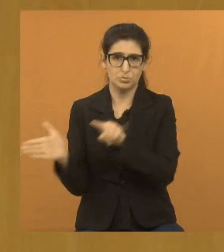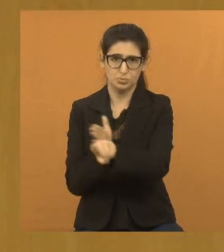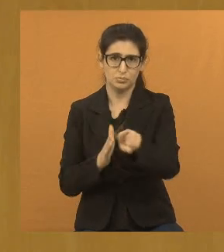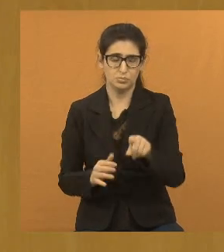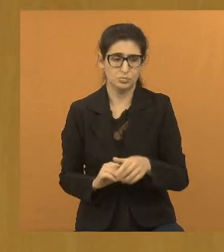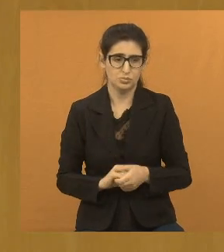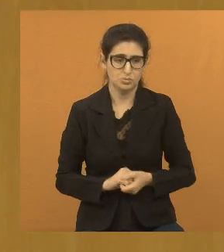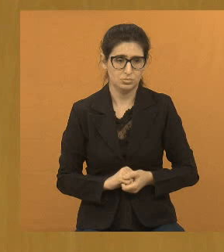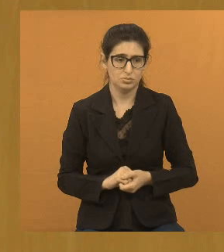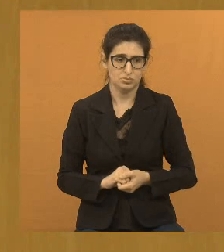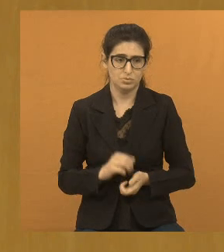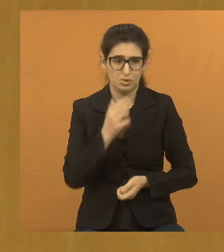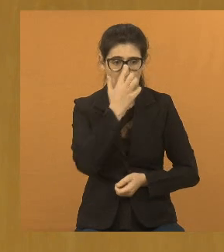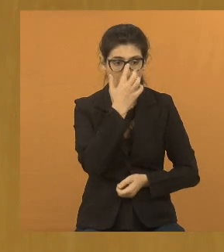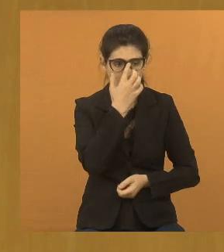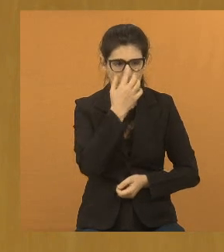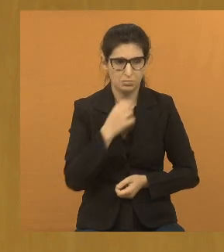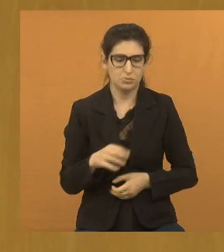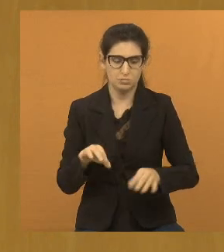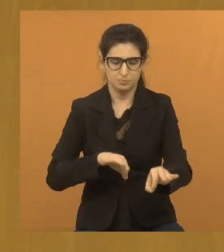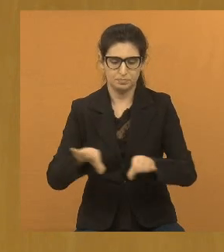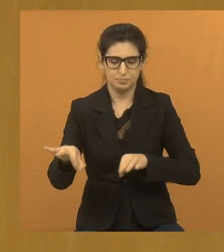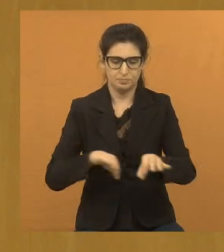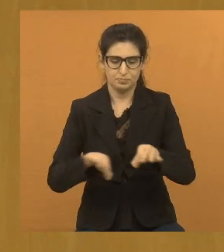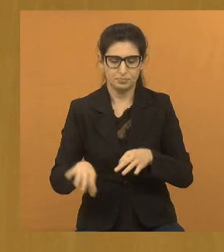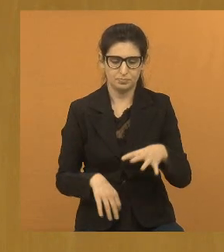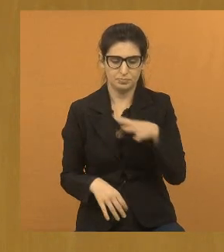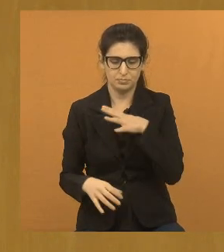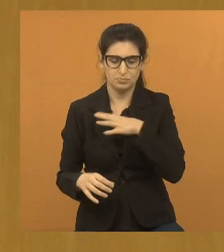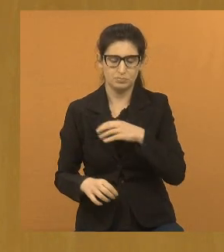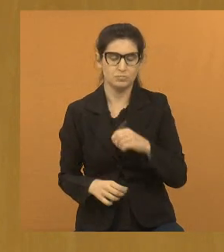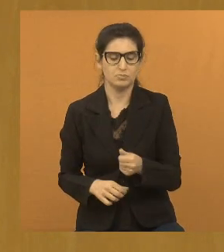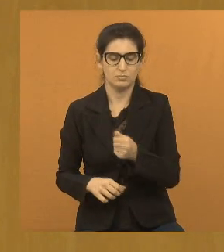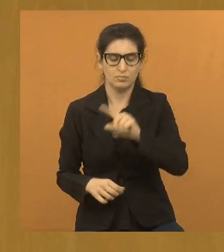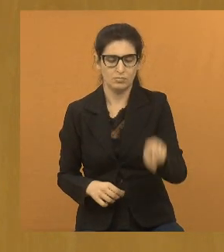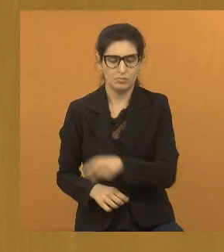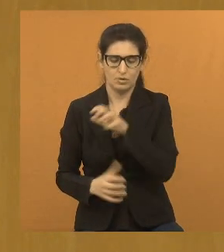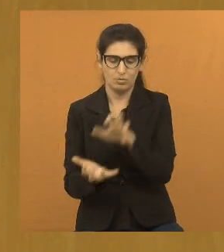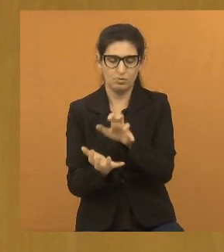questionamentos para o plano diretor